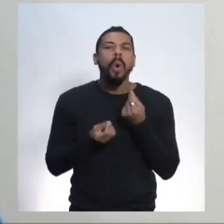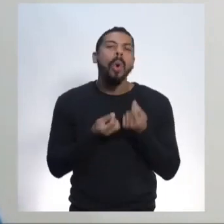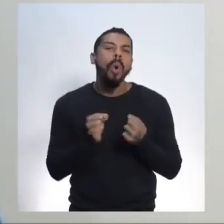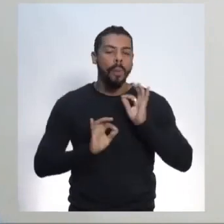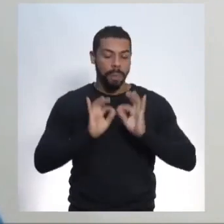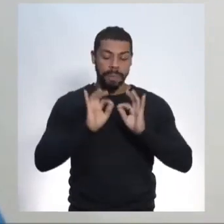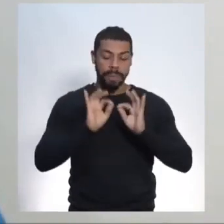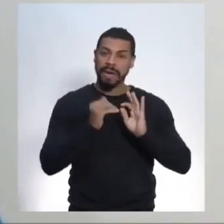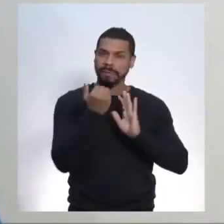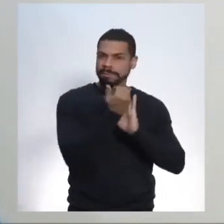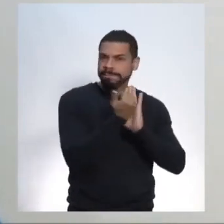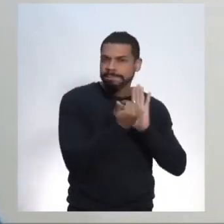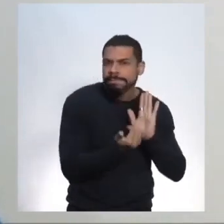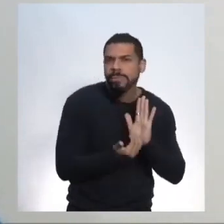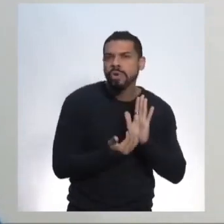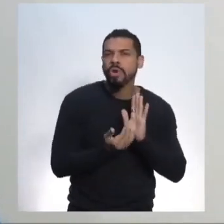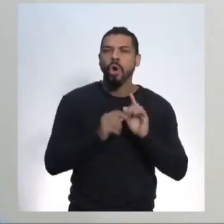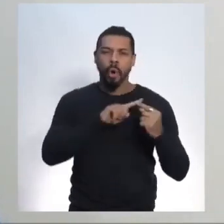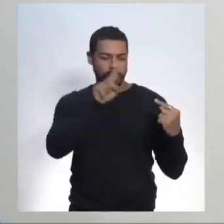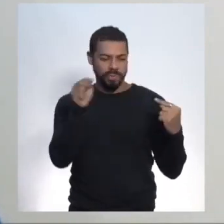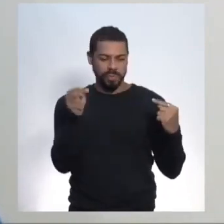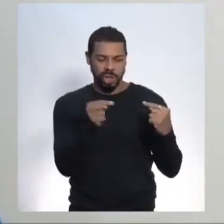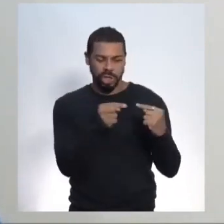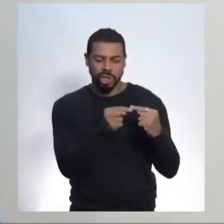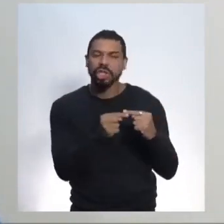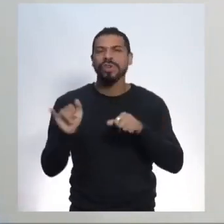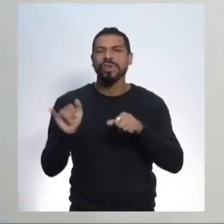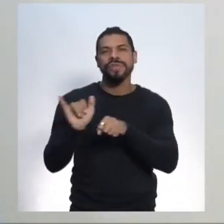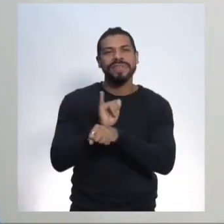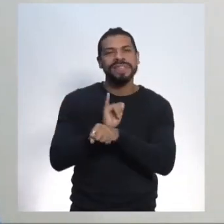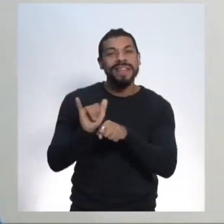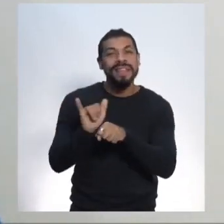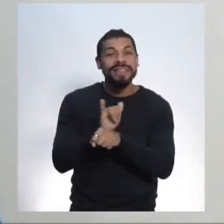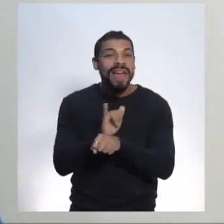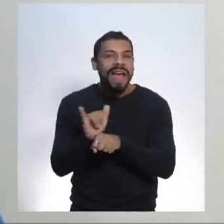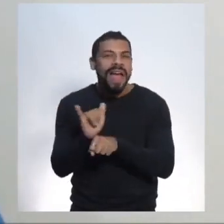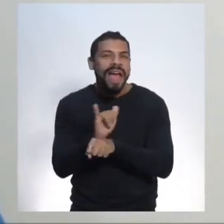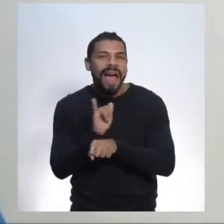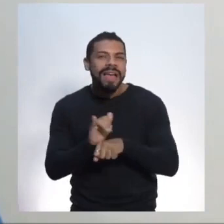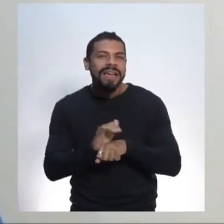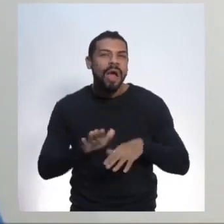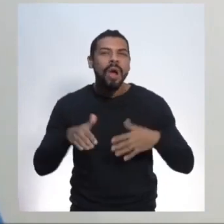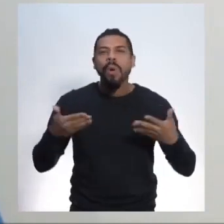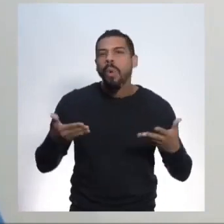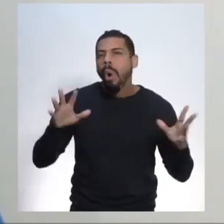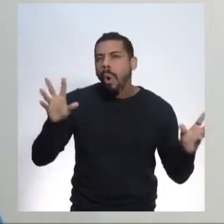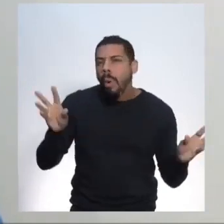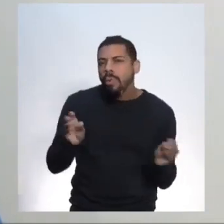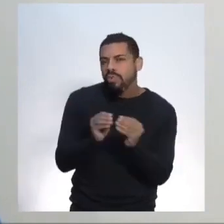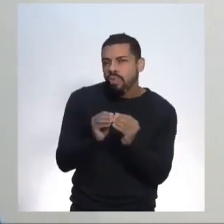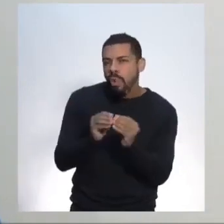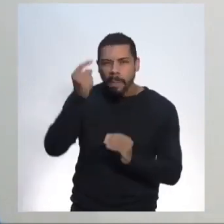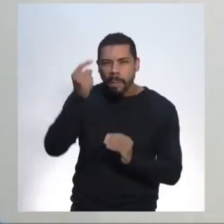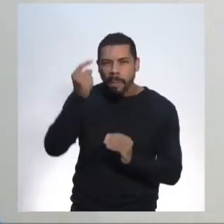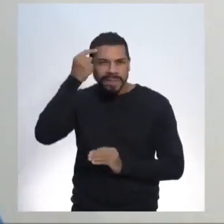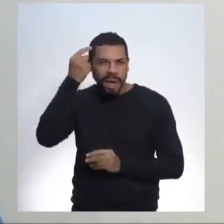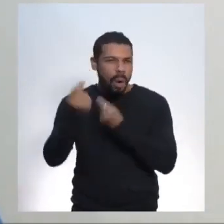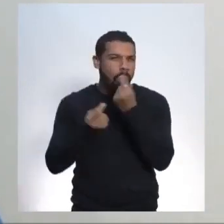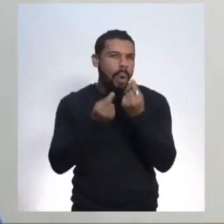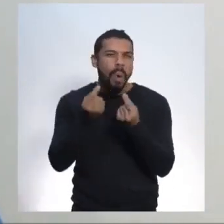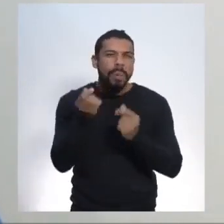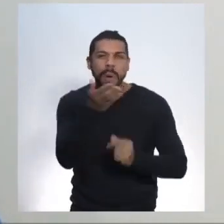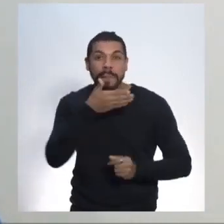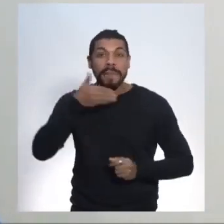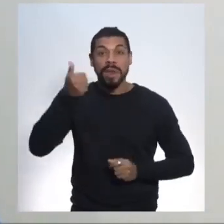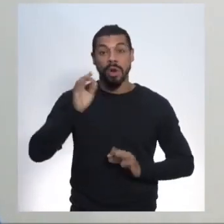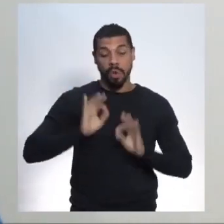ação, os objetivos, as estratégias, ok? Ou seja, pensar o que ela poderia fazer para melhorar seu